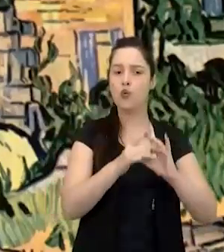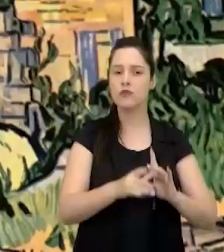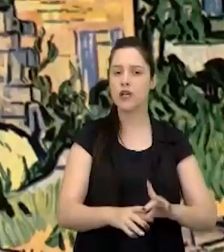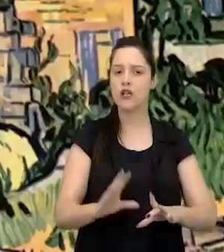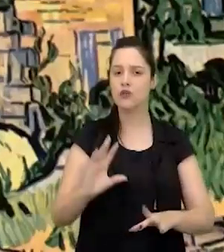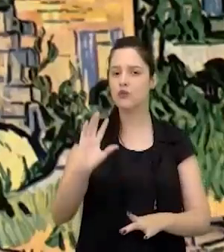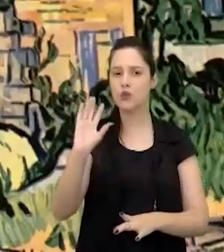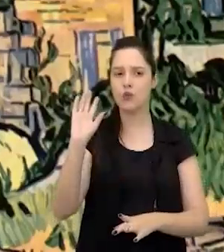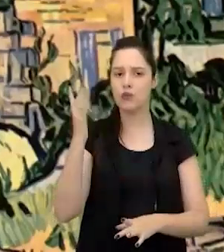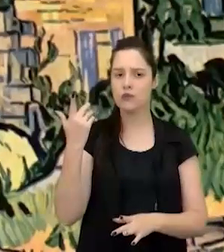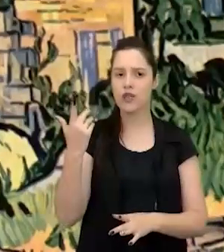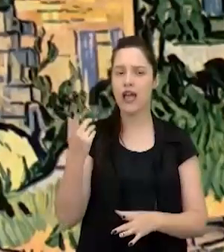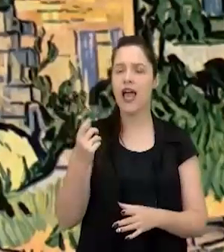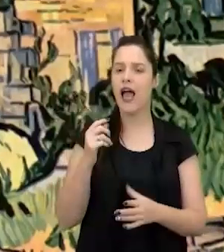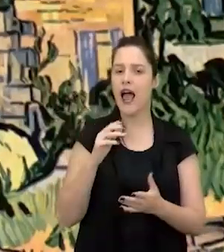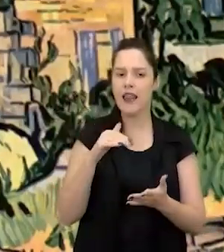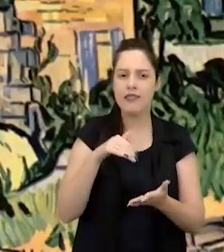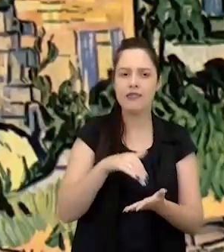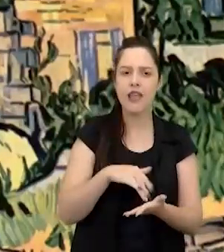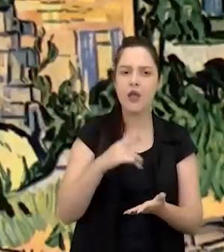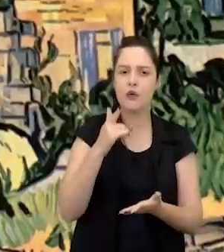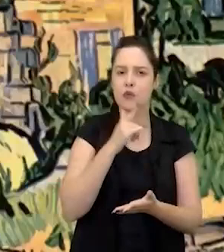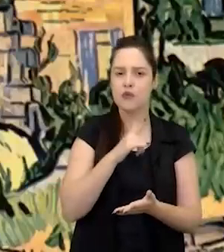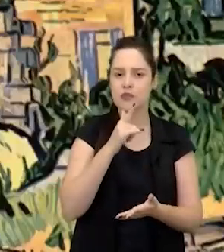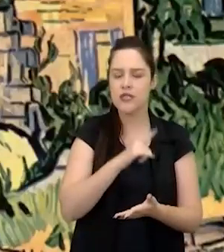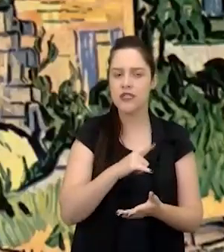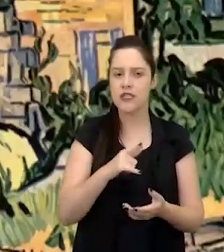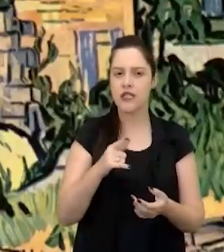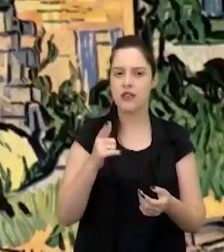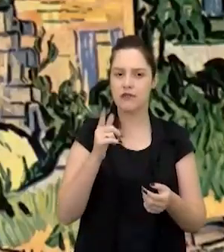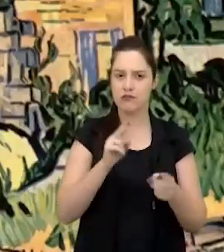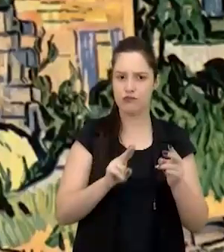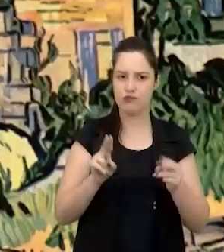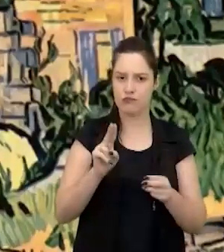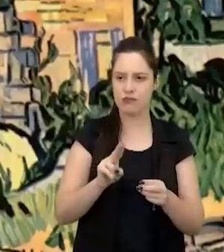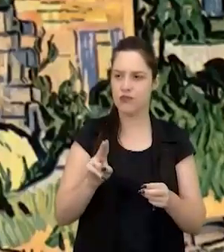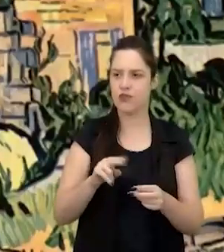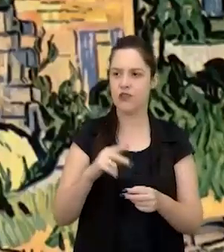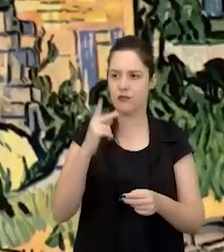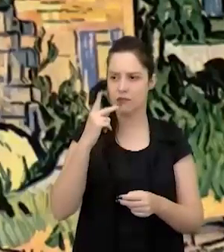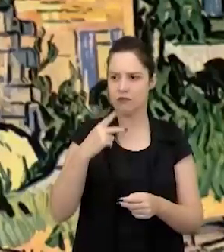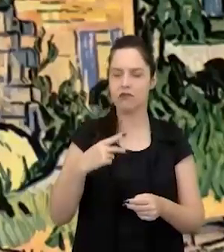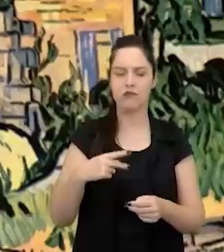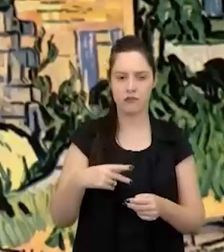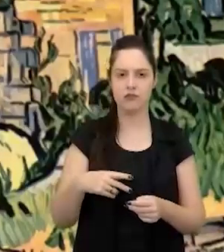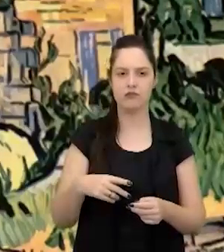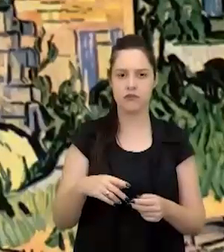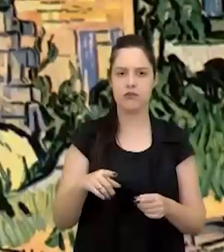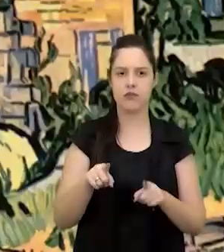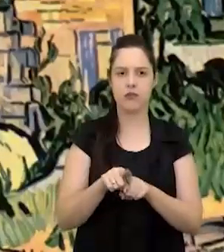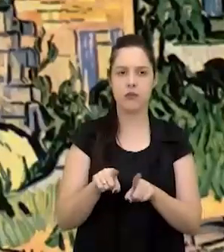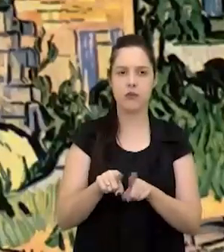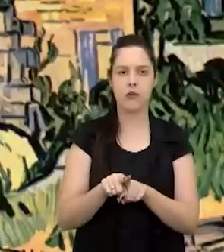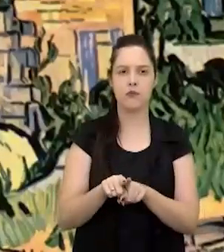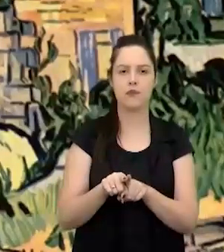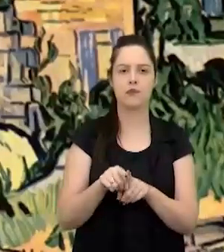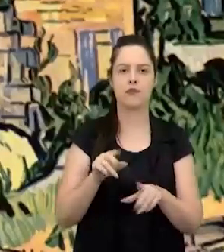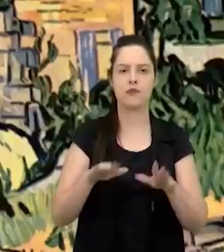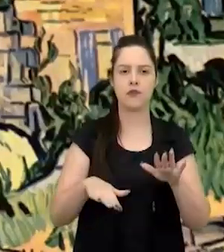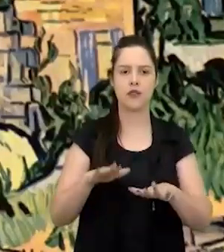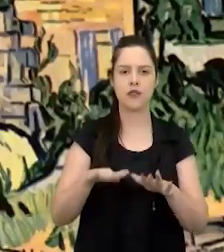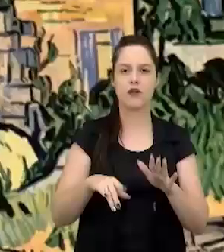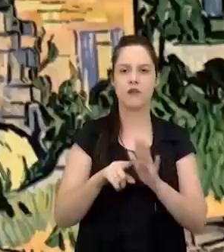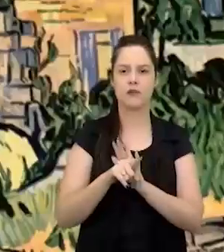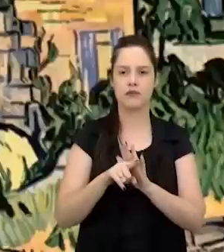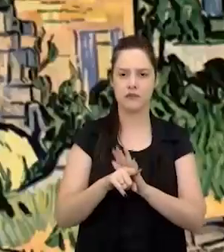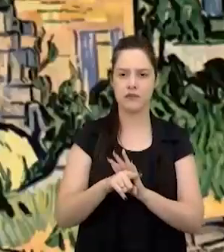ela acaba se retratando, né, faz um autorretrato e ela foge um pouco dessa regra. Mas depende muito da análise. Foi uma boa pergunta, professor Mauro.